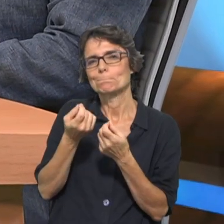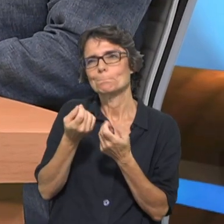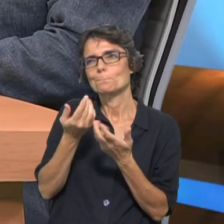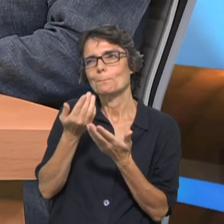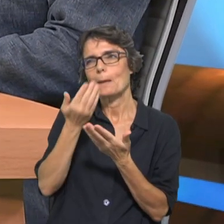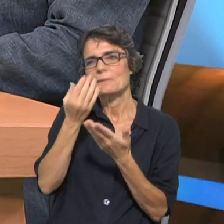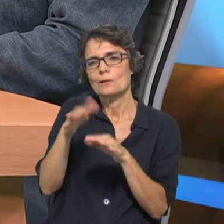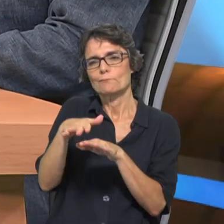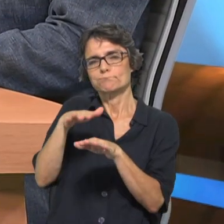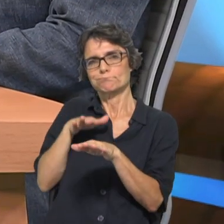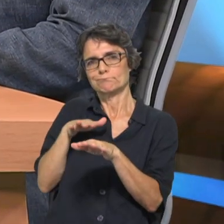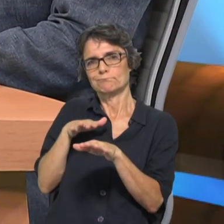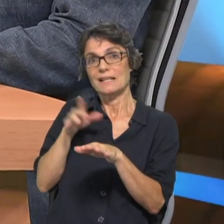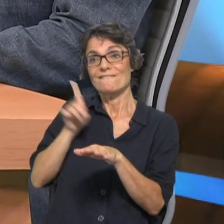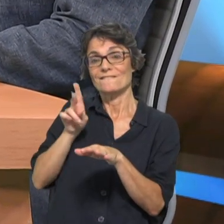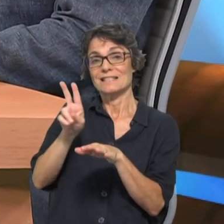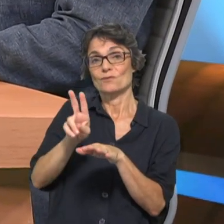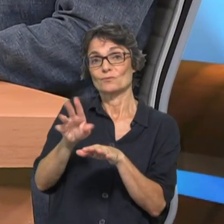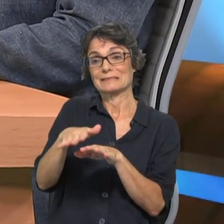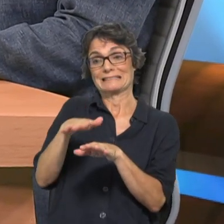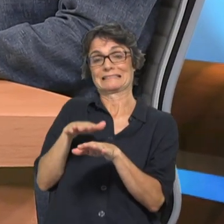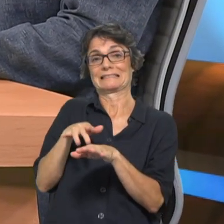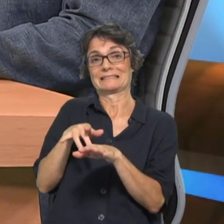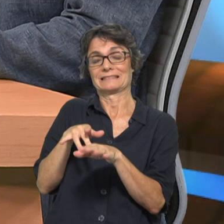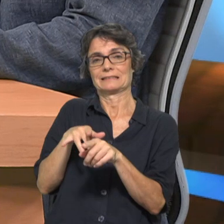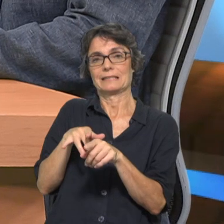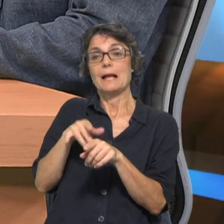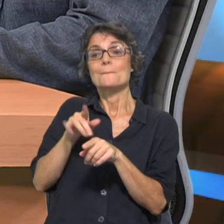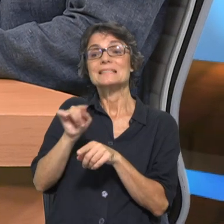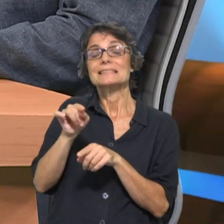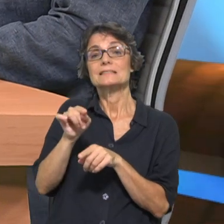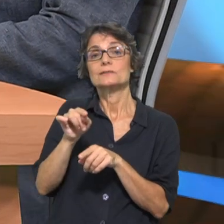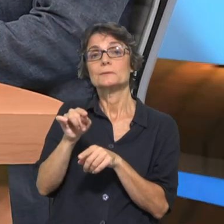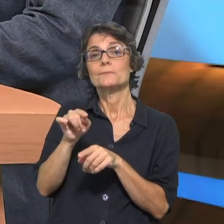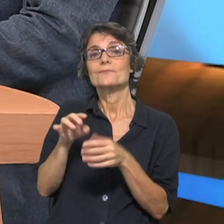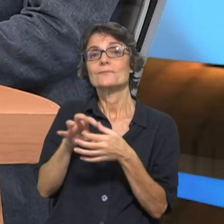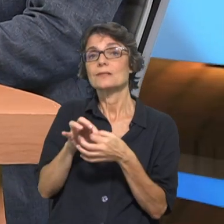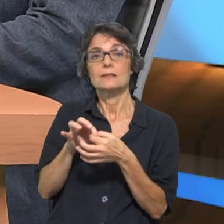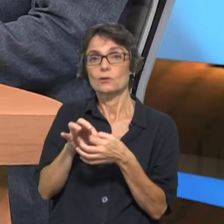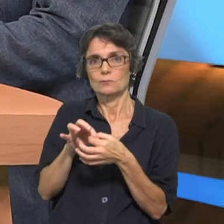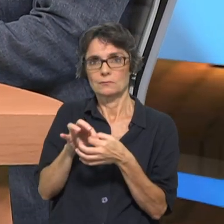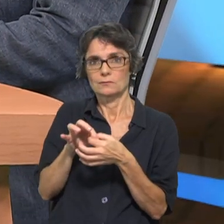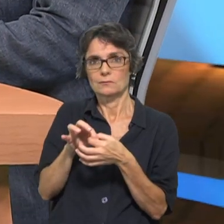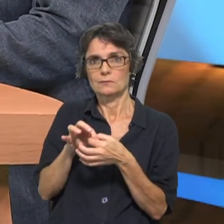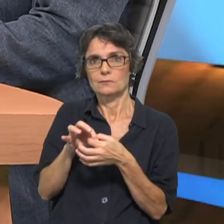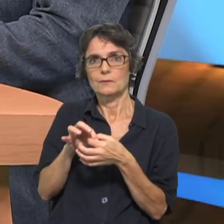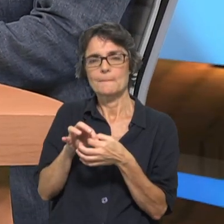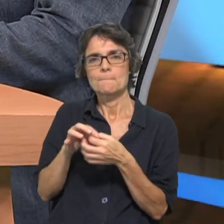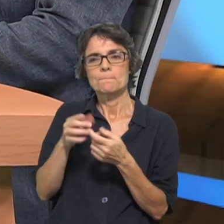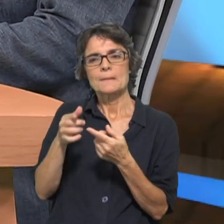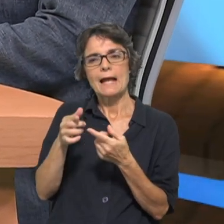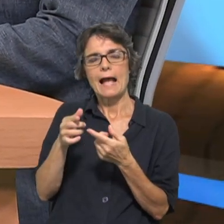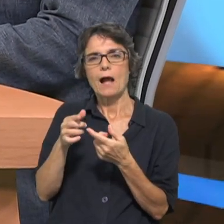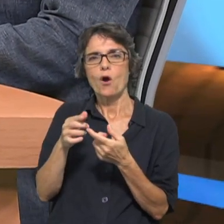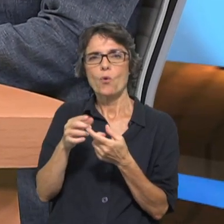real, entre a primeira fase e esta segunda fase, diz respeito também às clivagens que